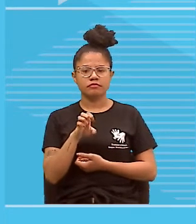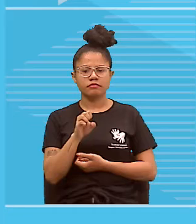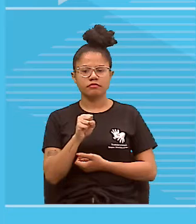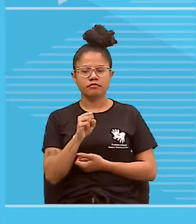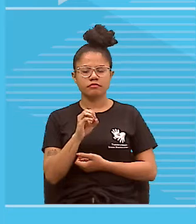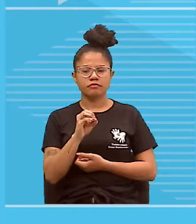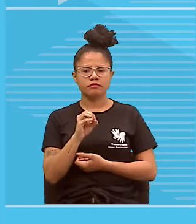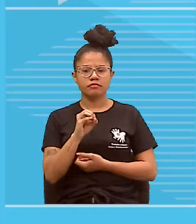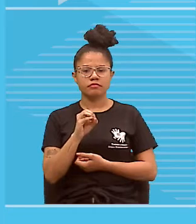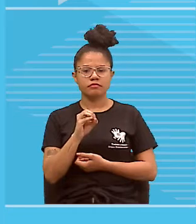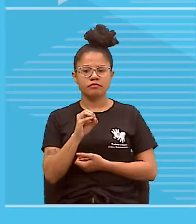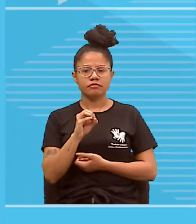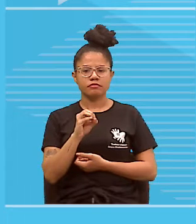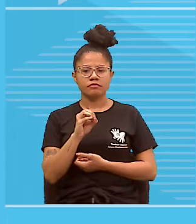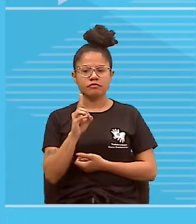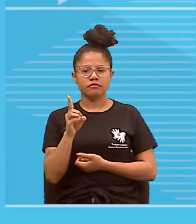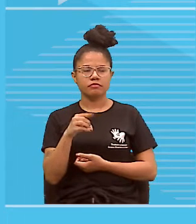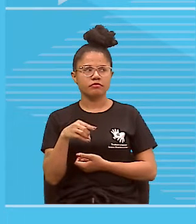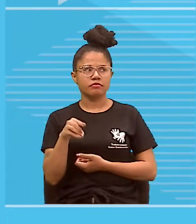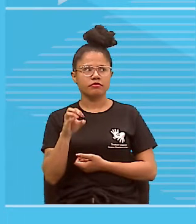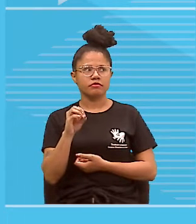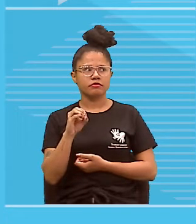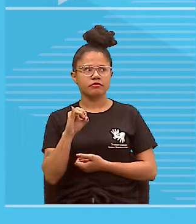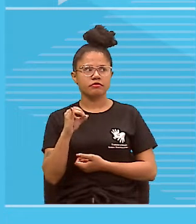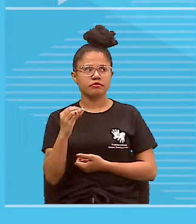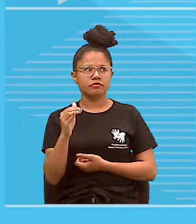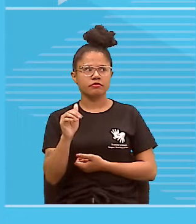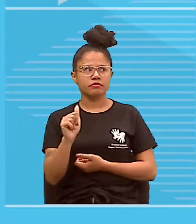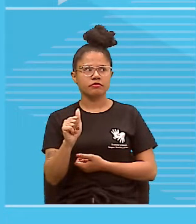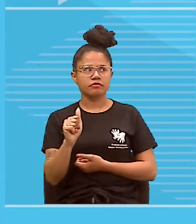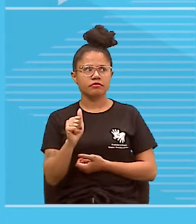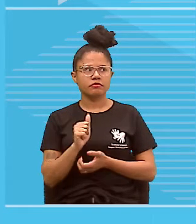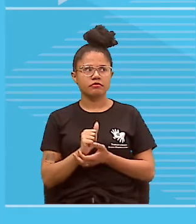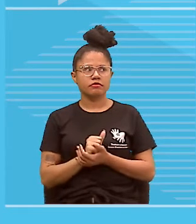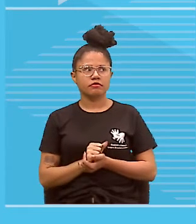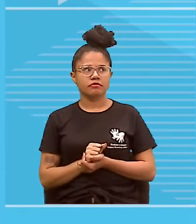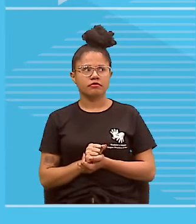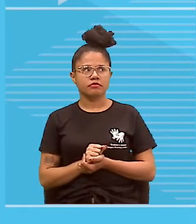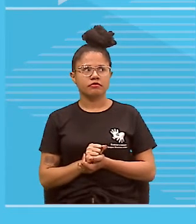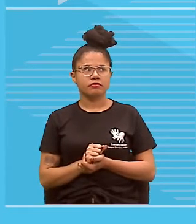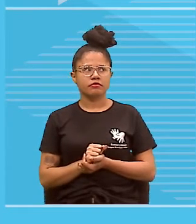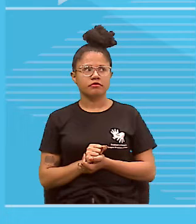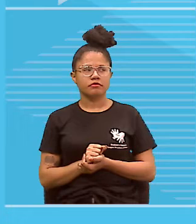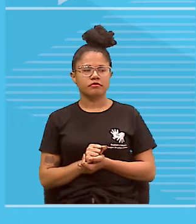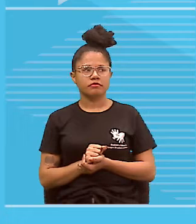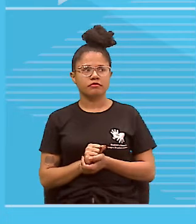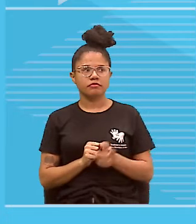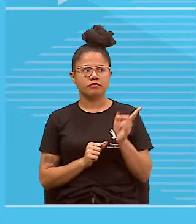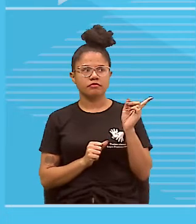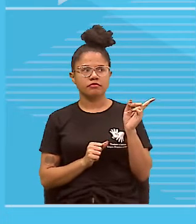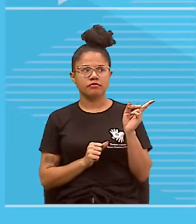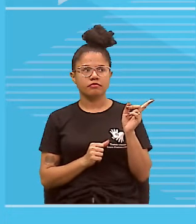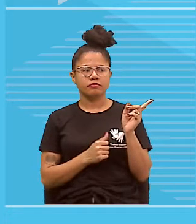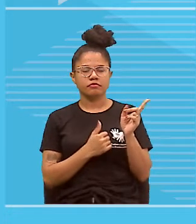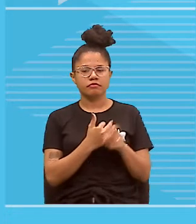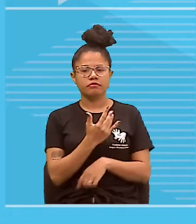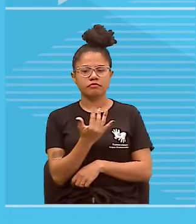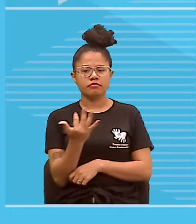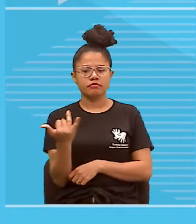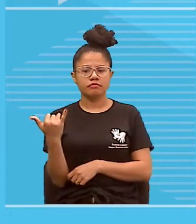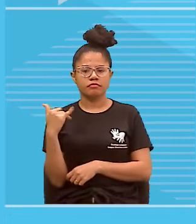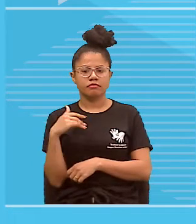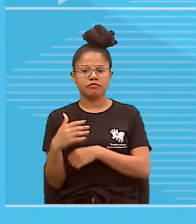a gente vê a chegada né das das plantas de sementes né as